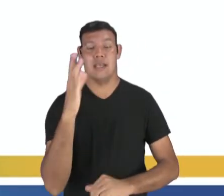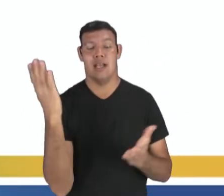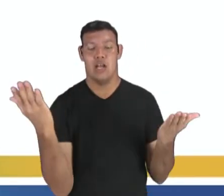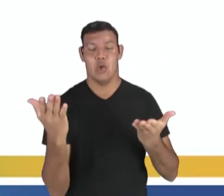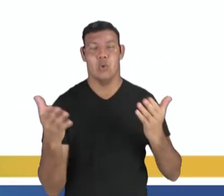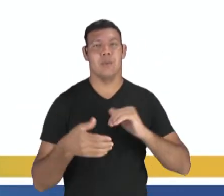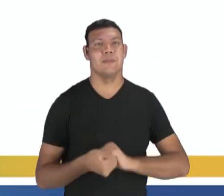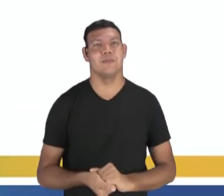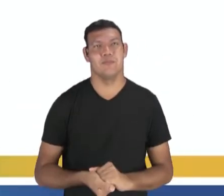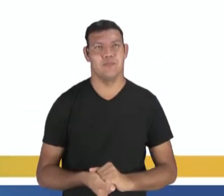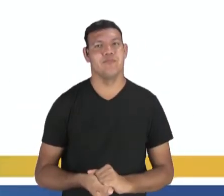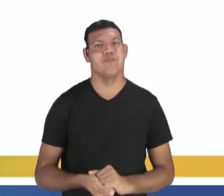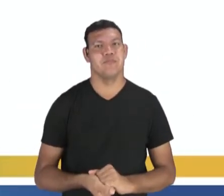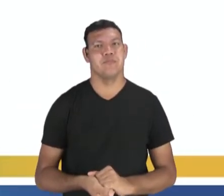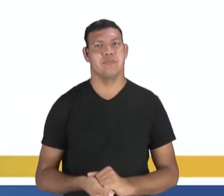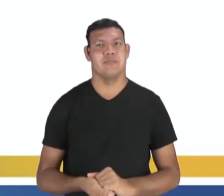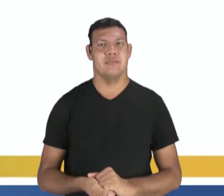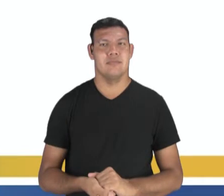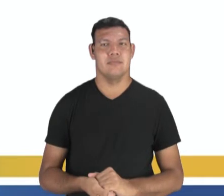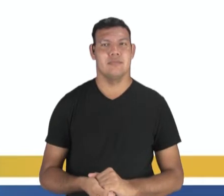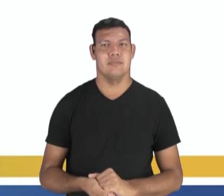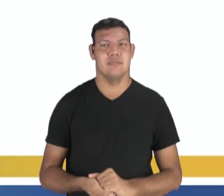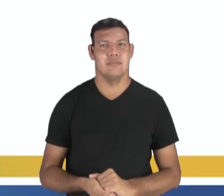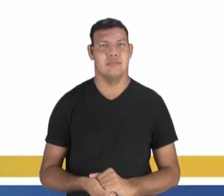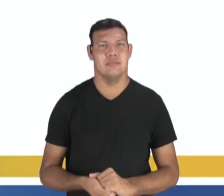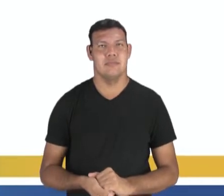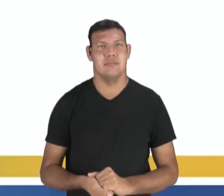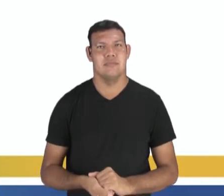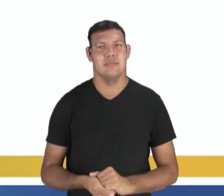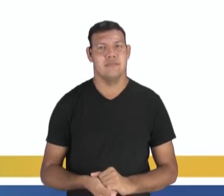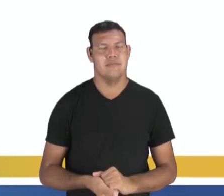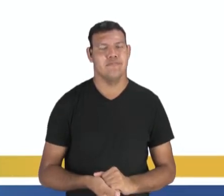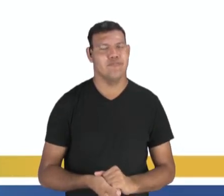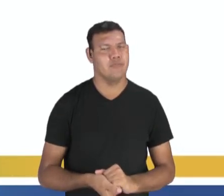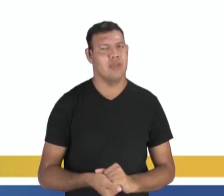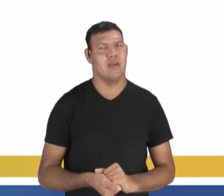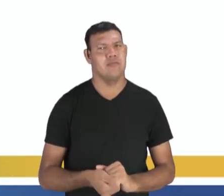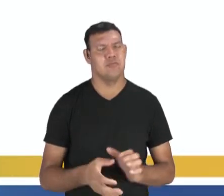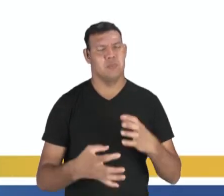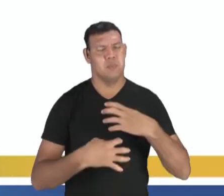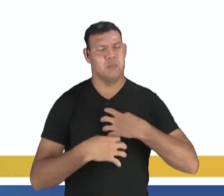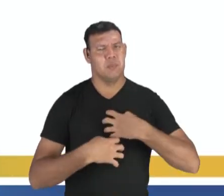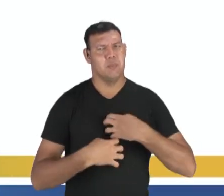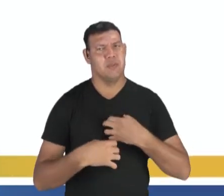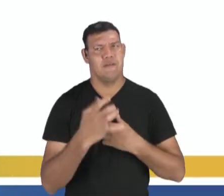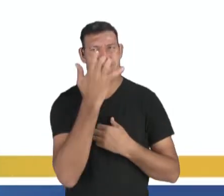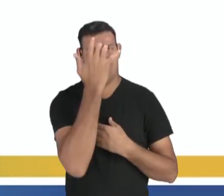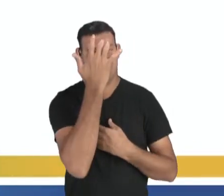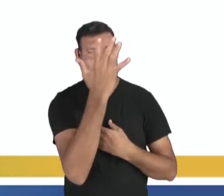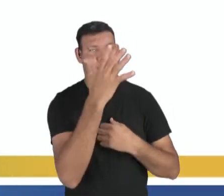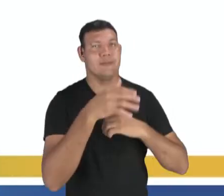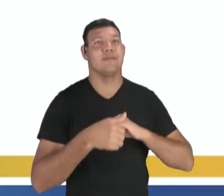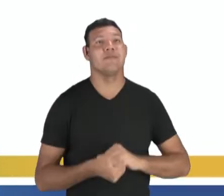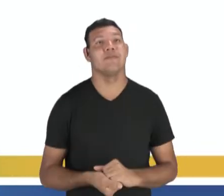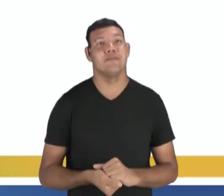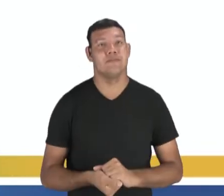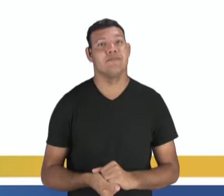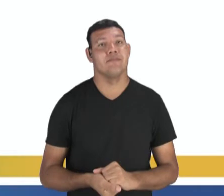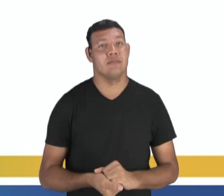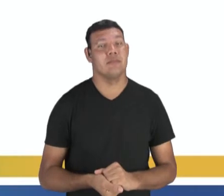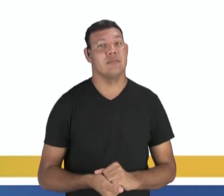então vamos agora trabalhar de uma maneira bem simples nós